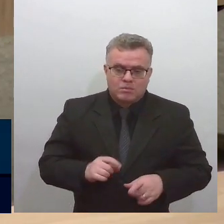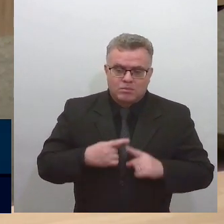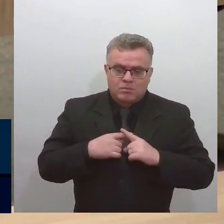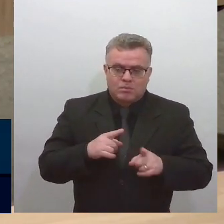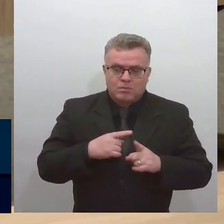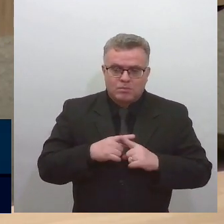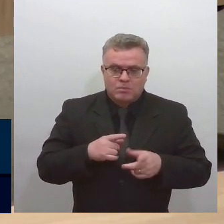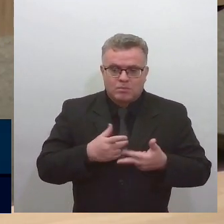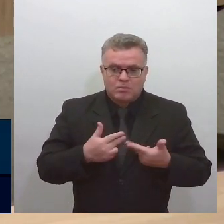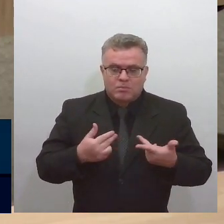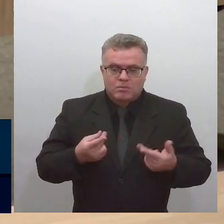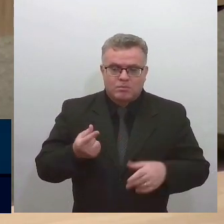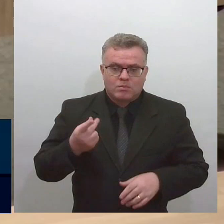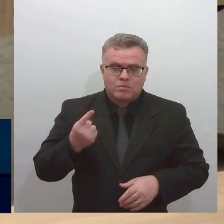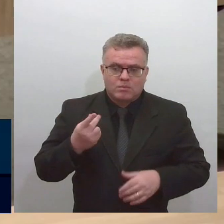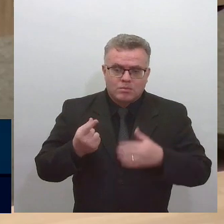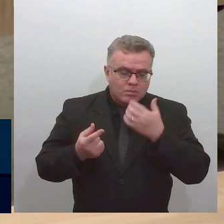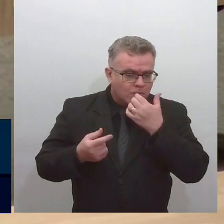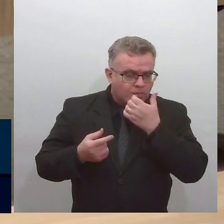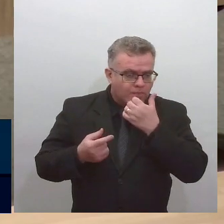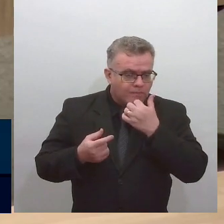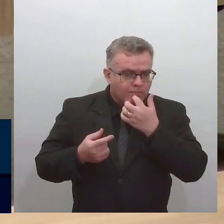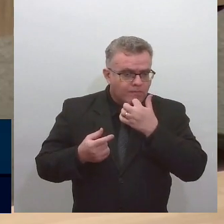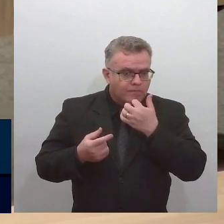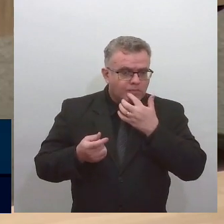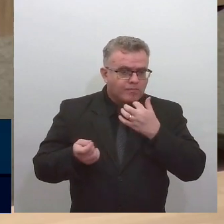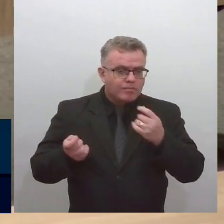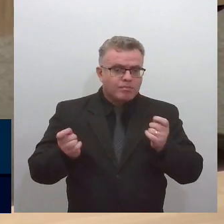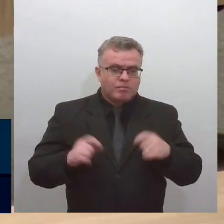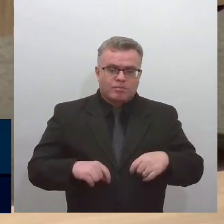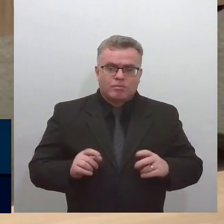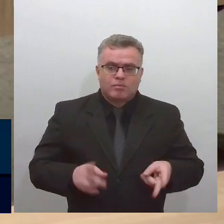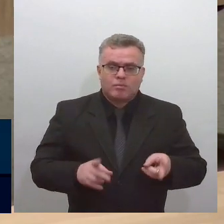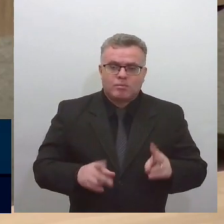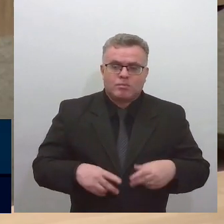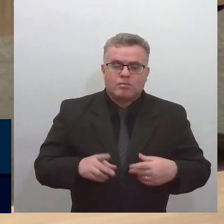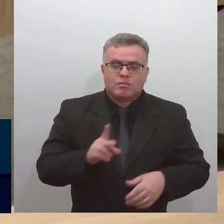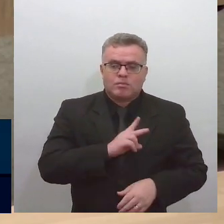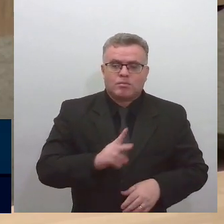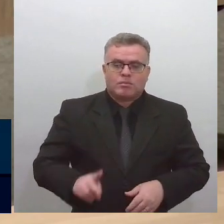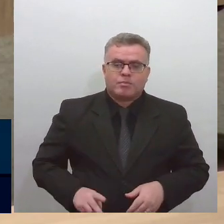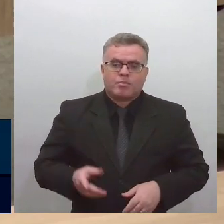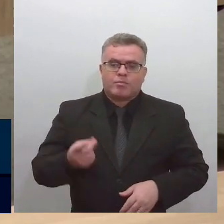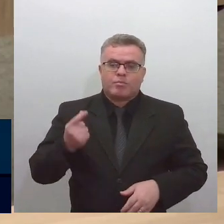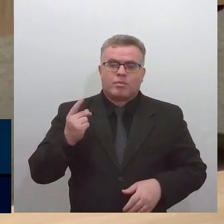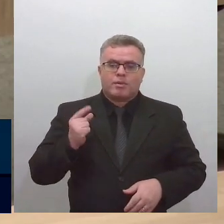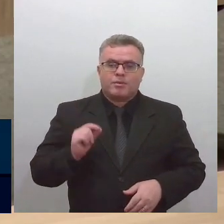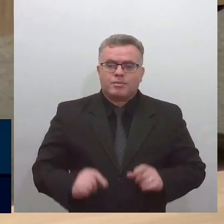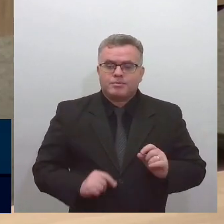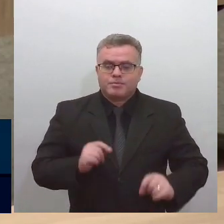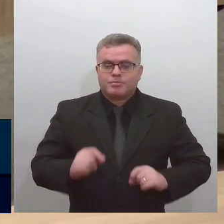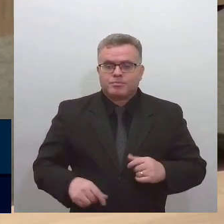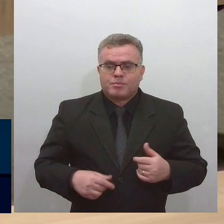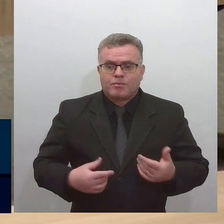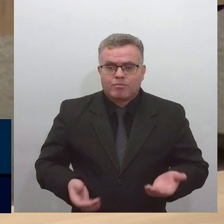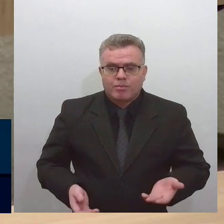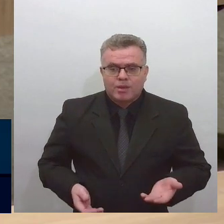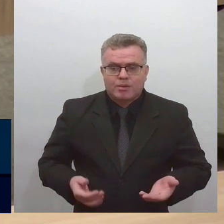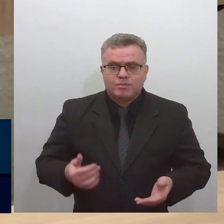época em que estava exercendo o cargo de vereador sobre a questão da